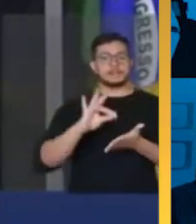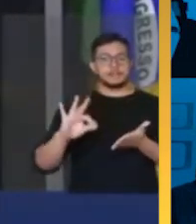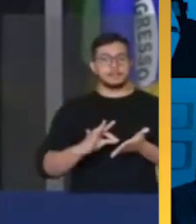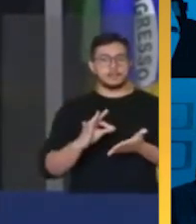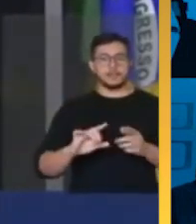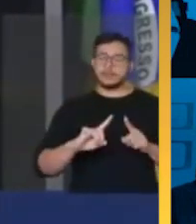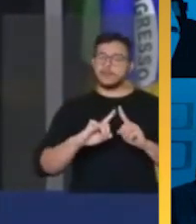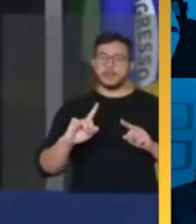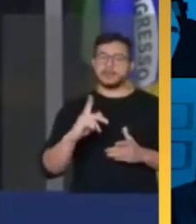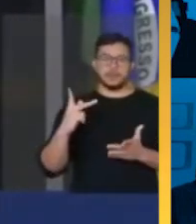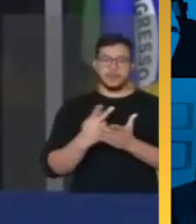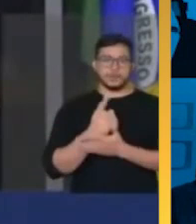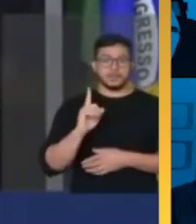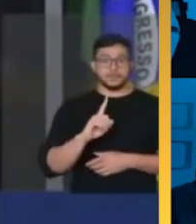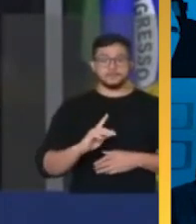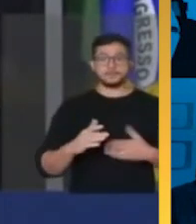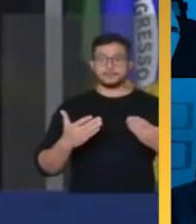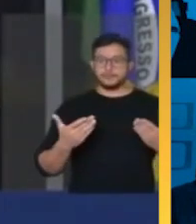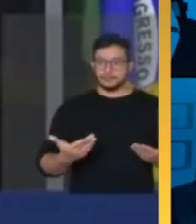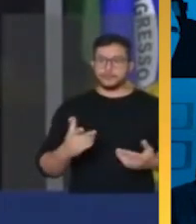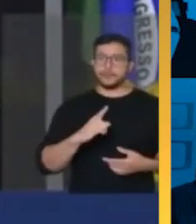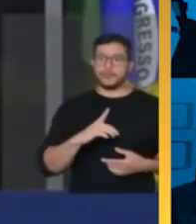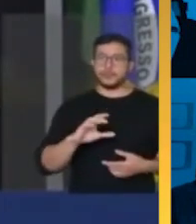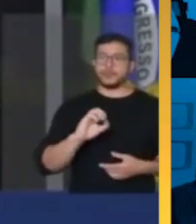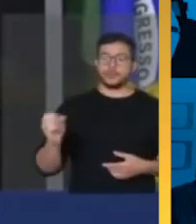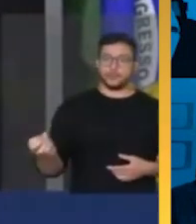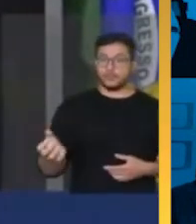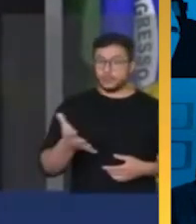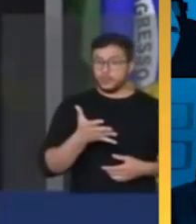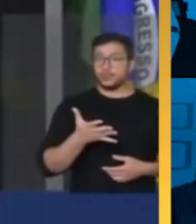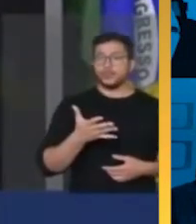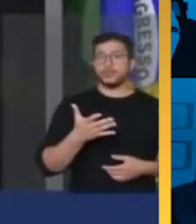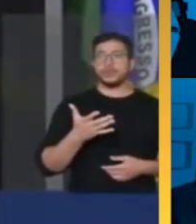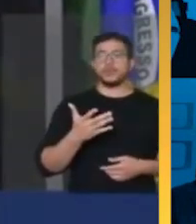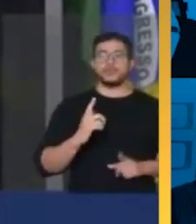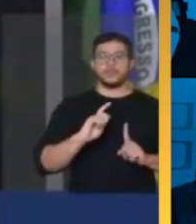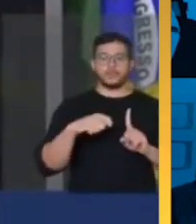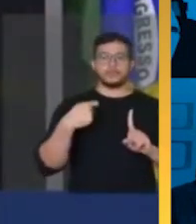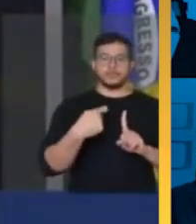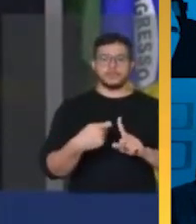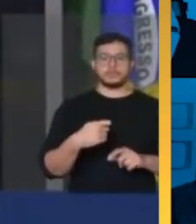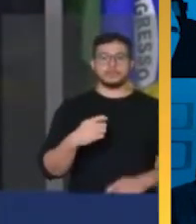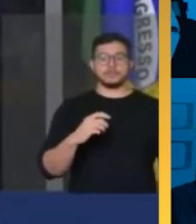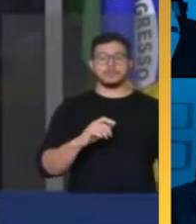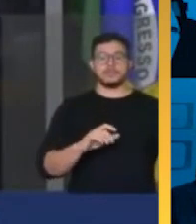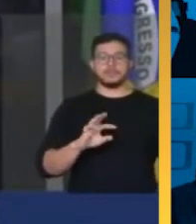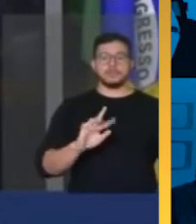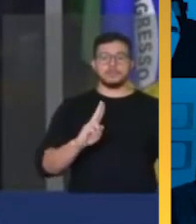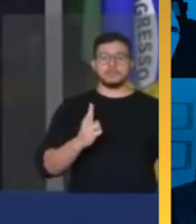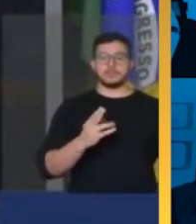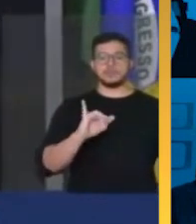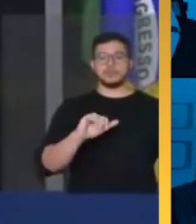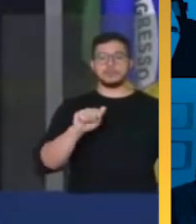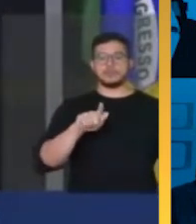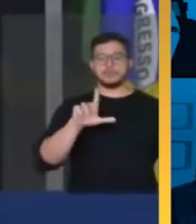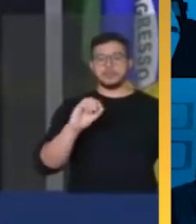requerimento, o que não ocorreu. Eis então que entra um novo personagem nessa história, o deputado Thiago Mitrô, do